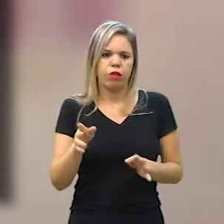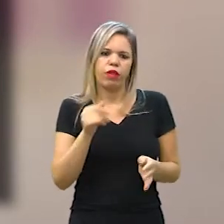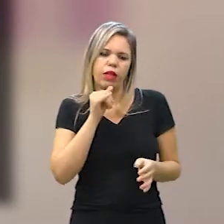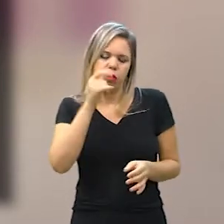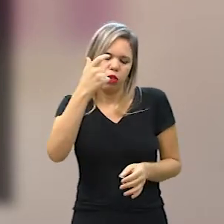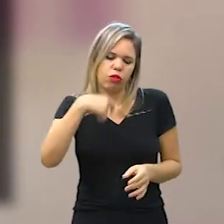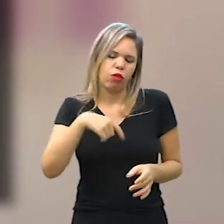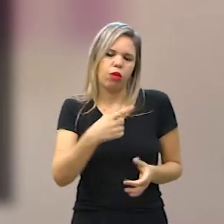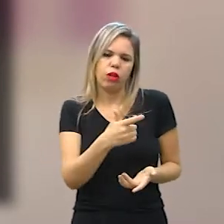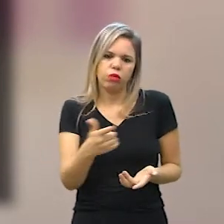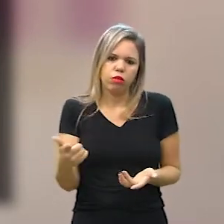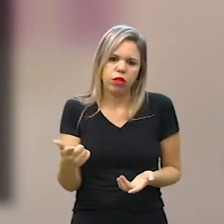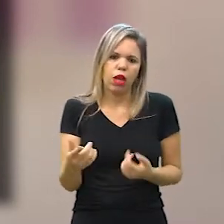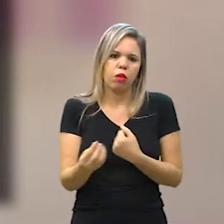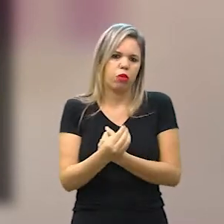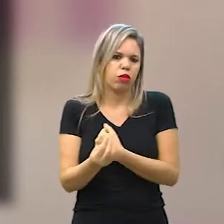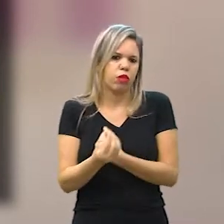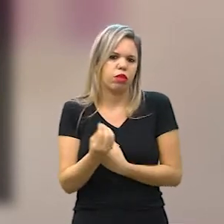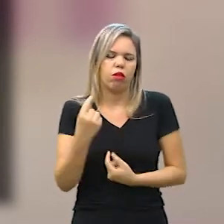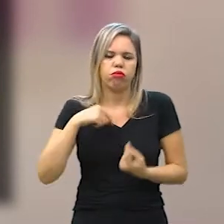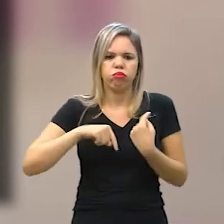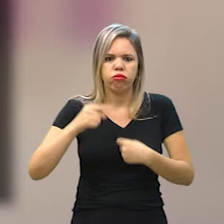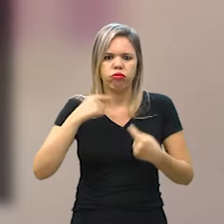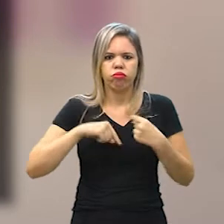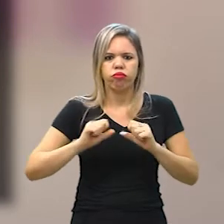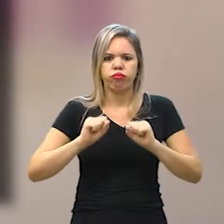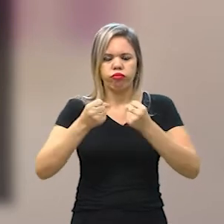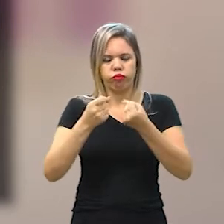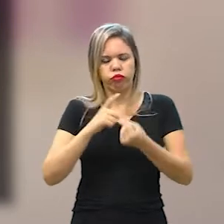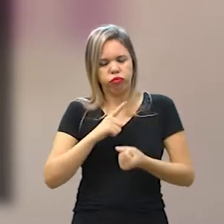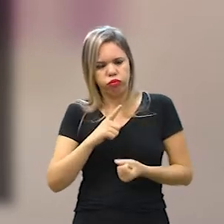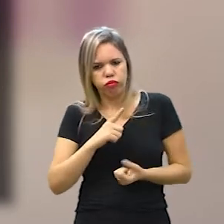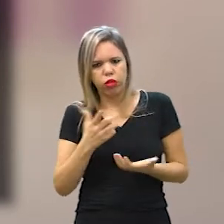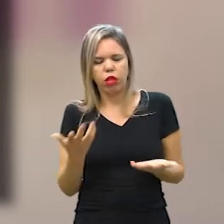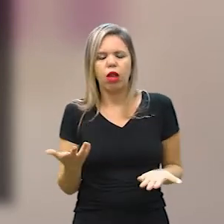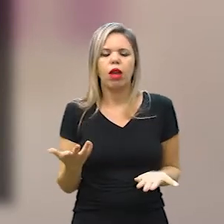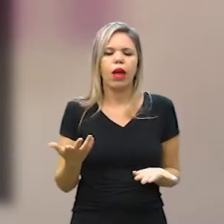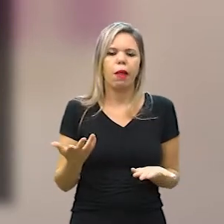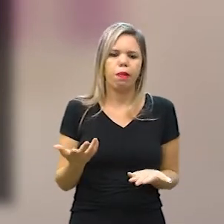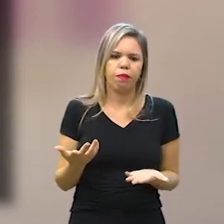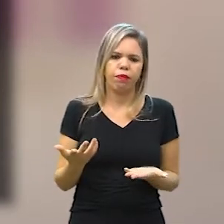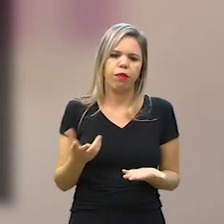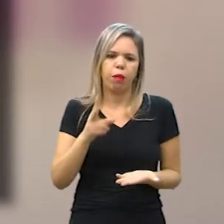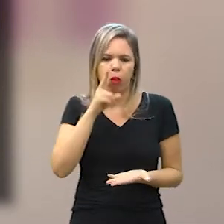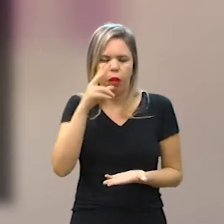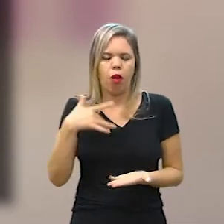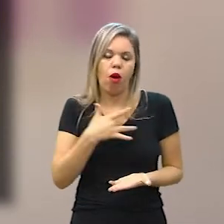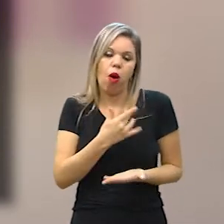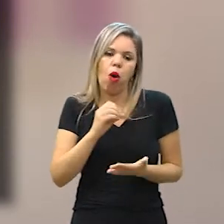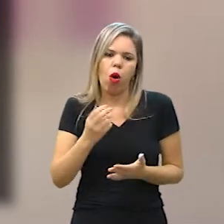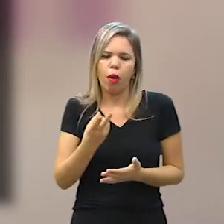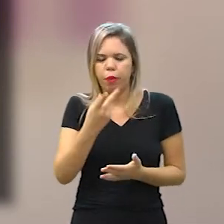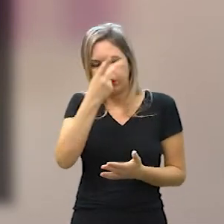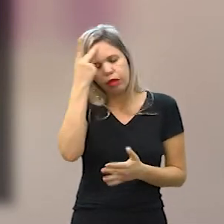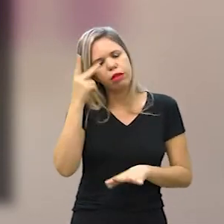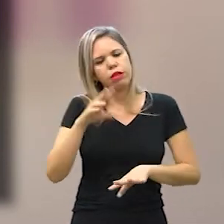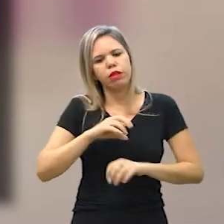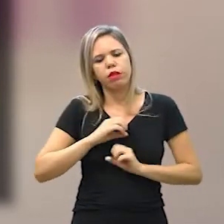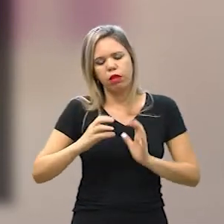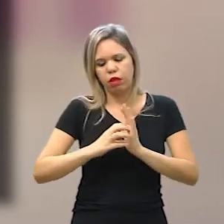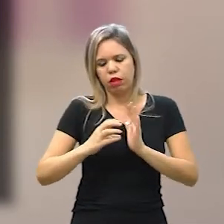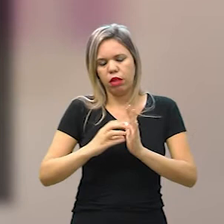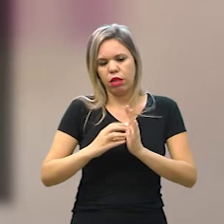imunodeprimidos, principalmente aqueles pacientes que têm defesa de imunidade, pacientes portadores